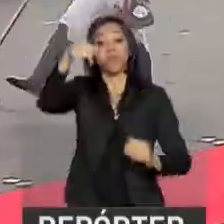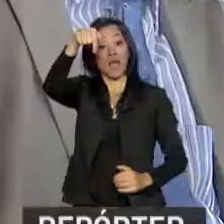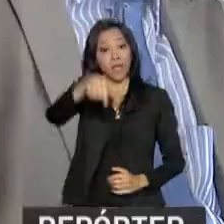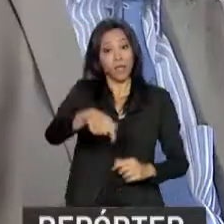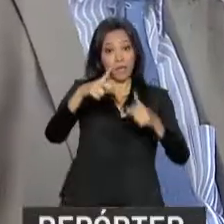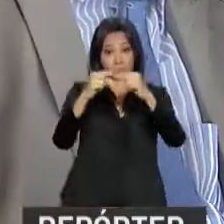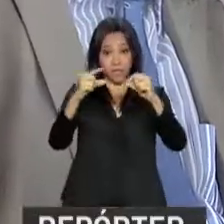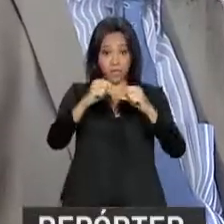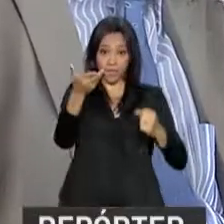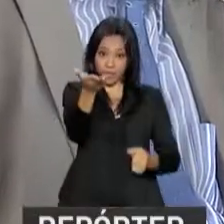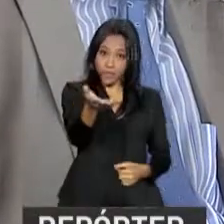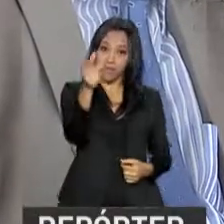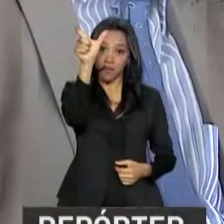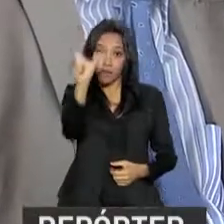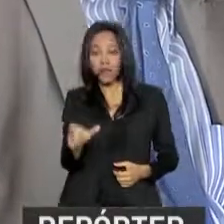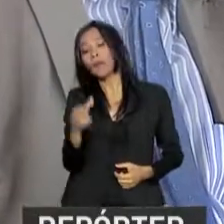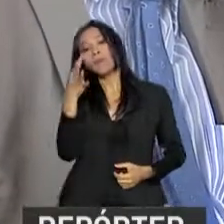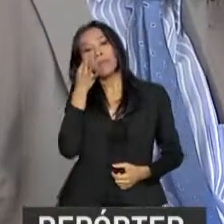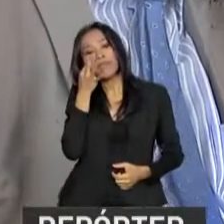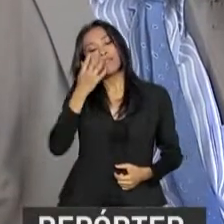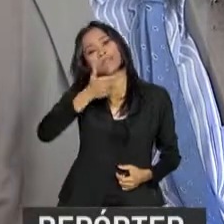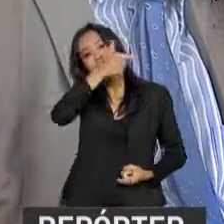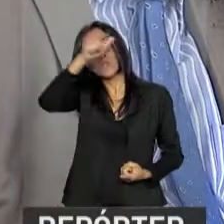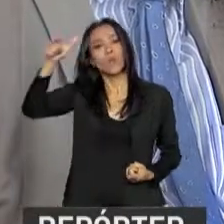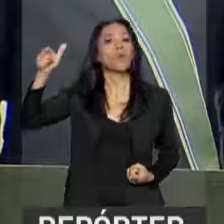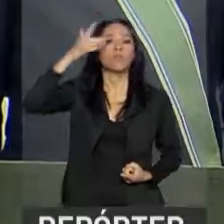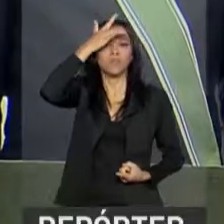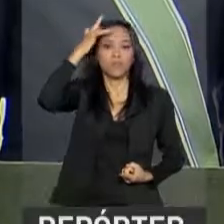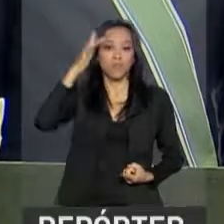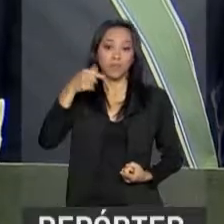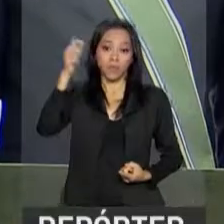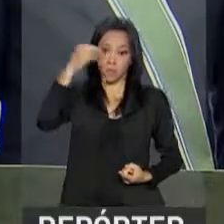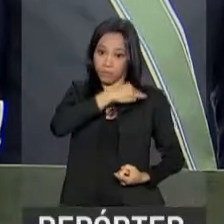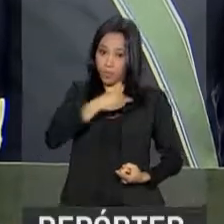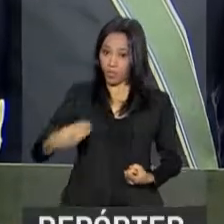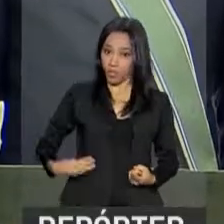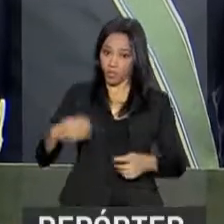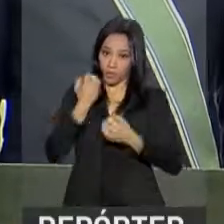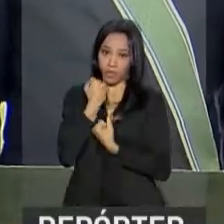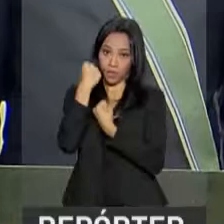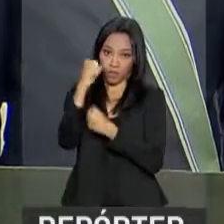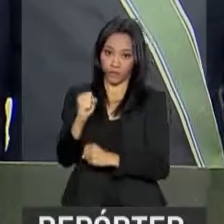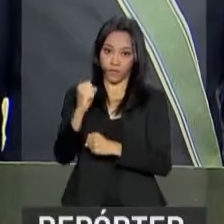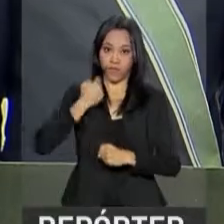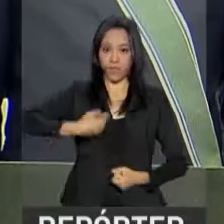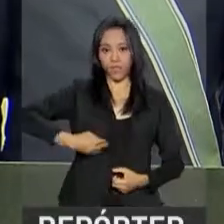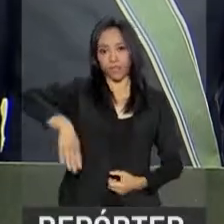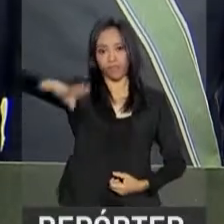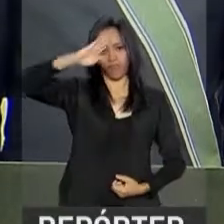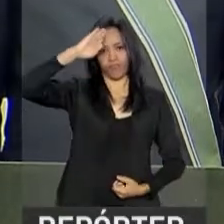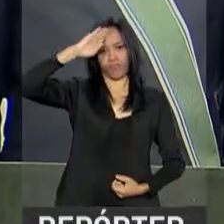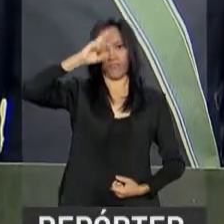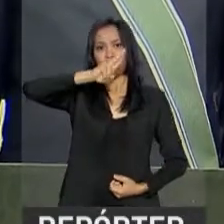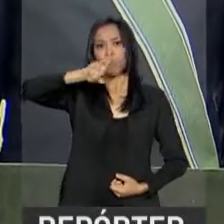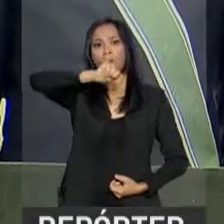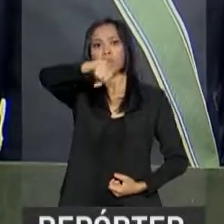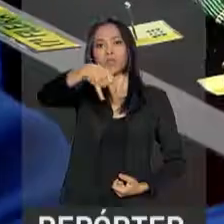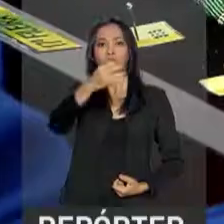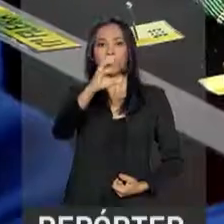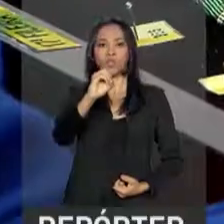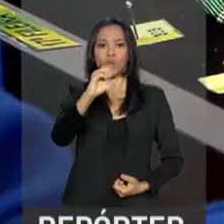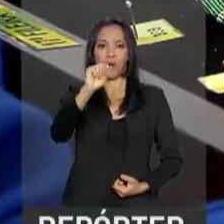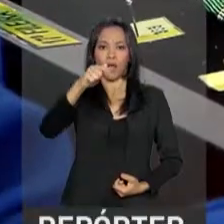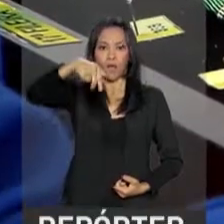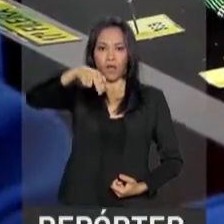contou com a presença de outras autoridades como o ministro da defesa general de exército joaquim silva e luna